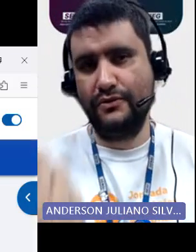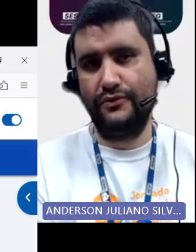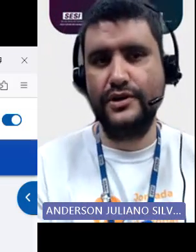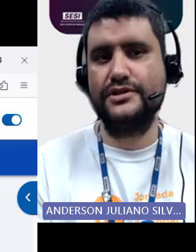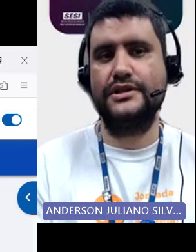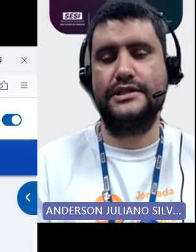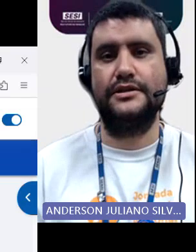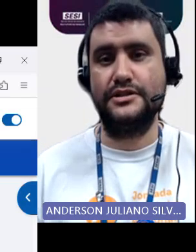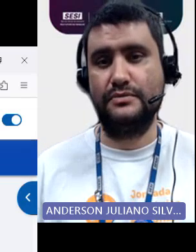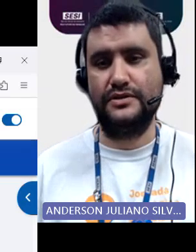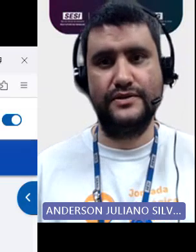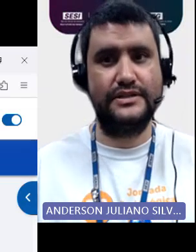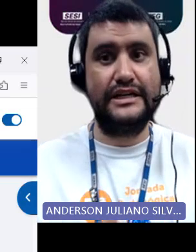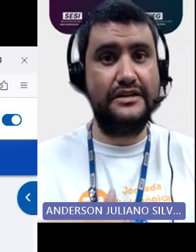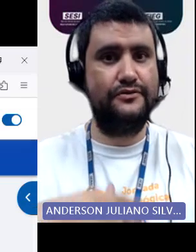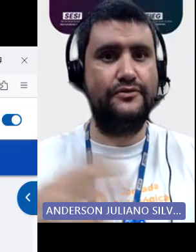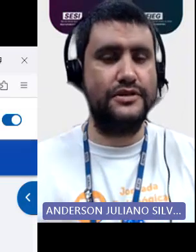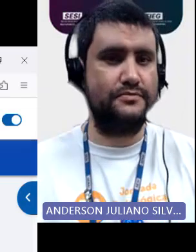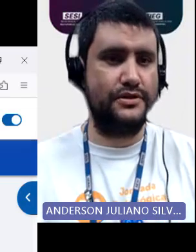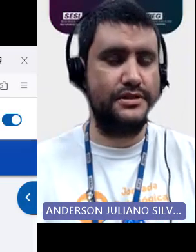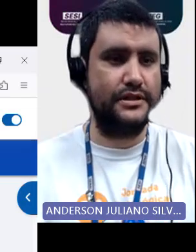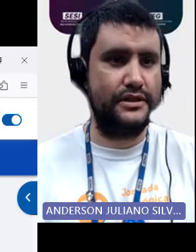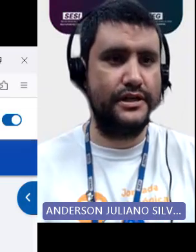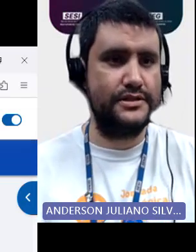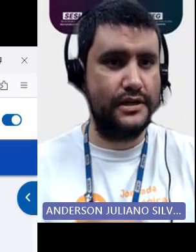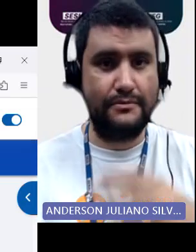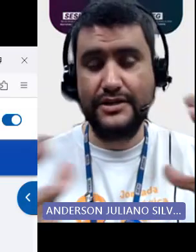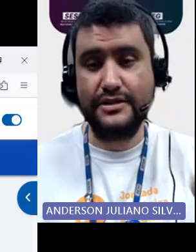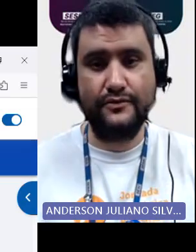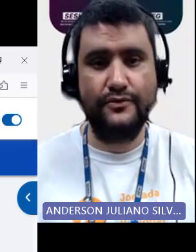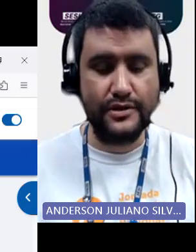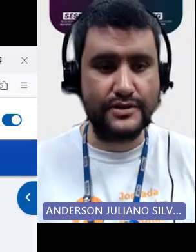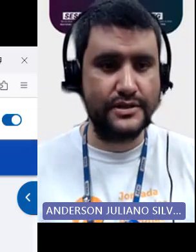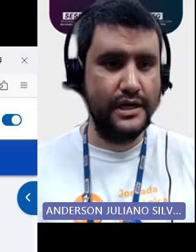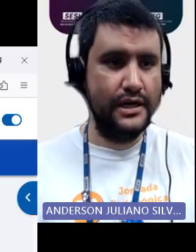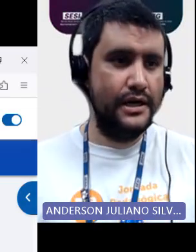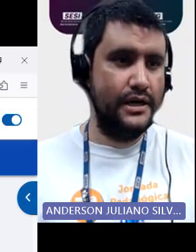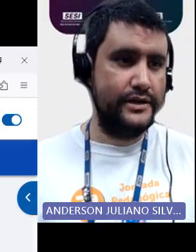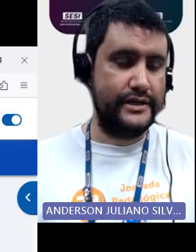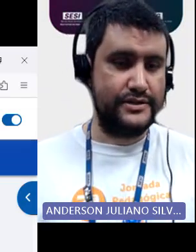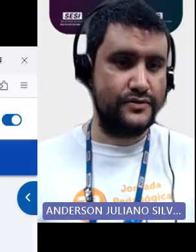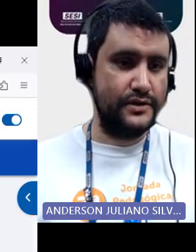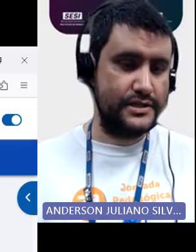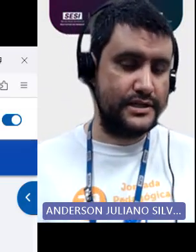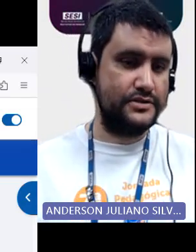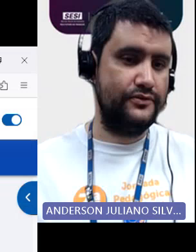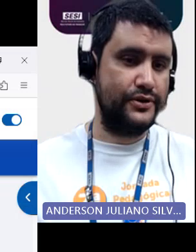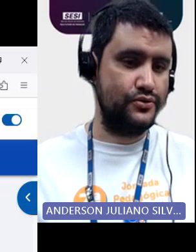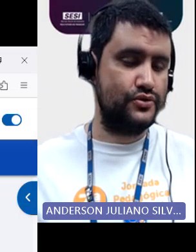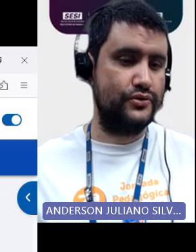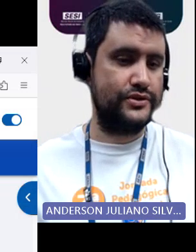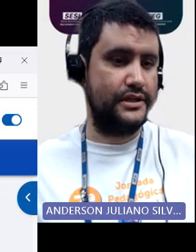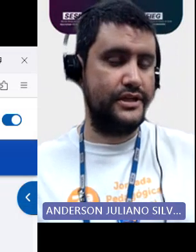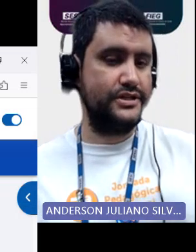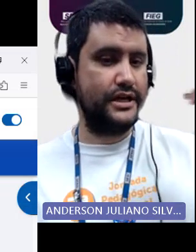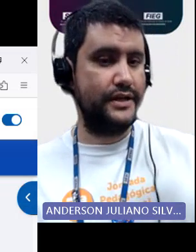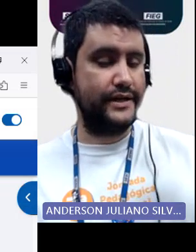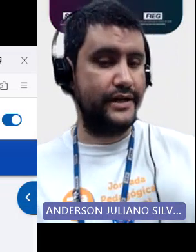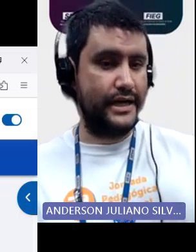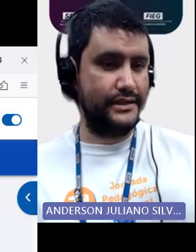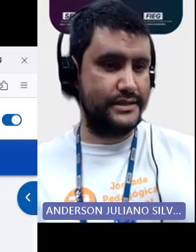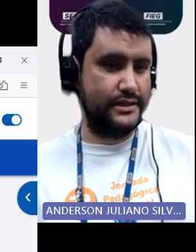só uma folha de desenho, a gente pode fazer N folhas, pode ser até, sei lá, mais de 100 folhas. E essas folhas, elas não ficam soltas, além